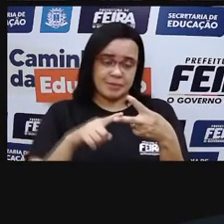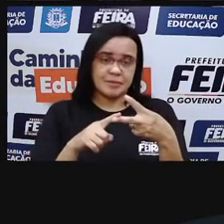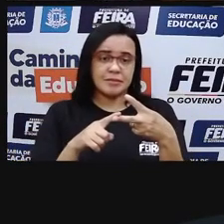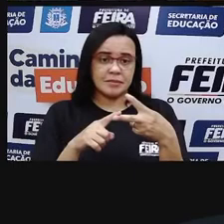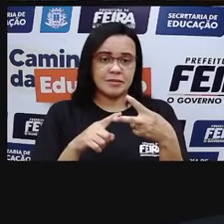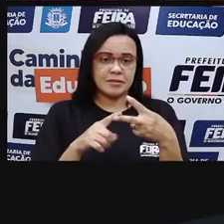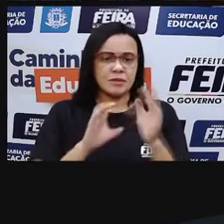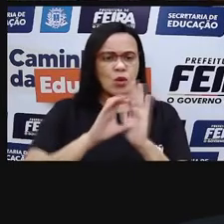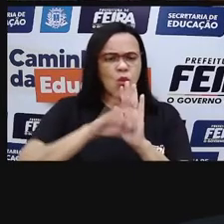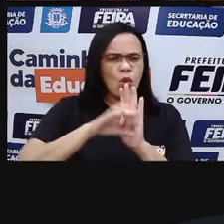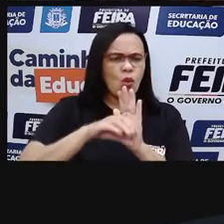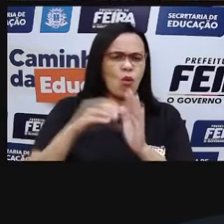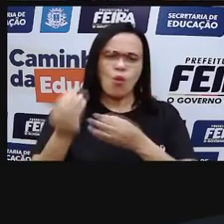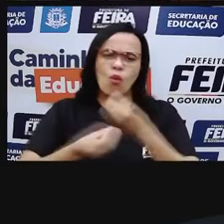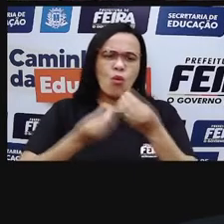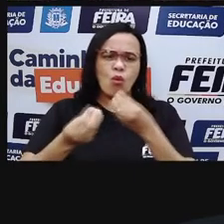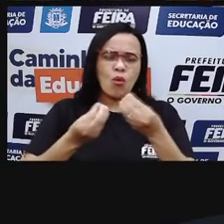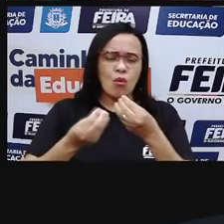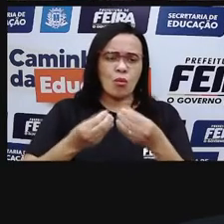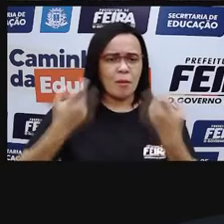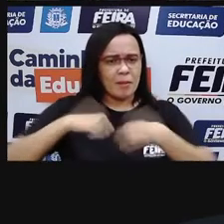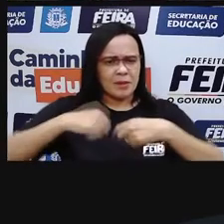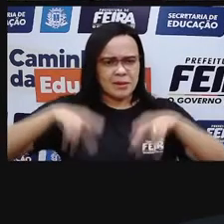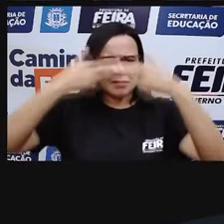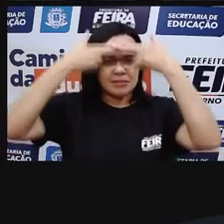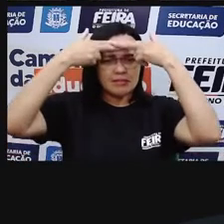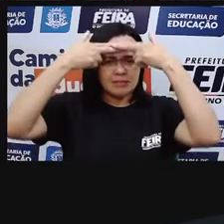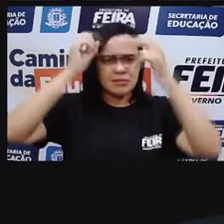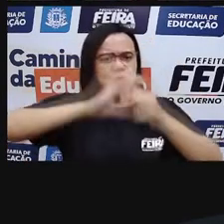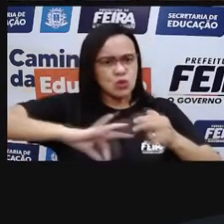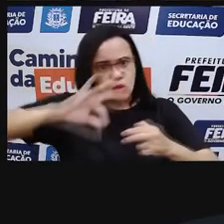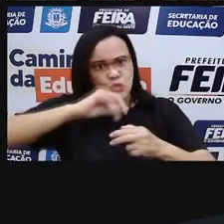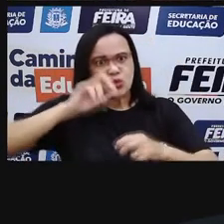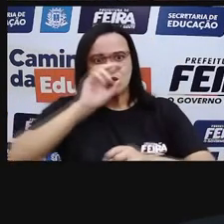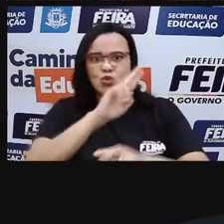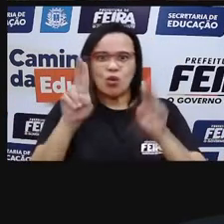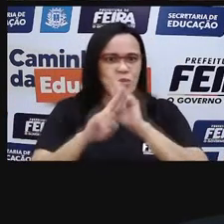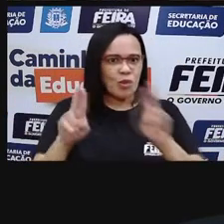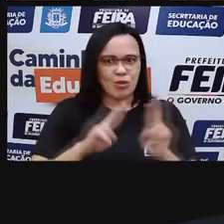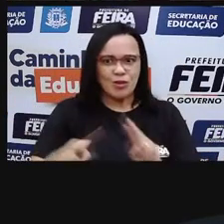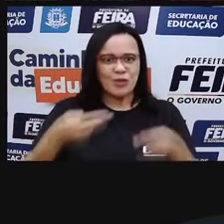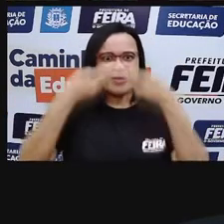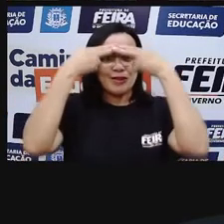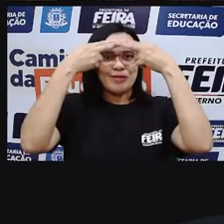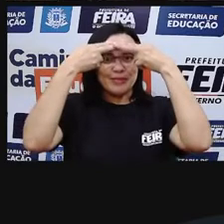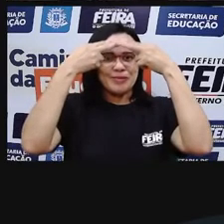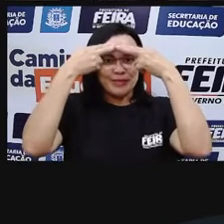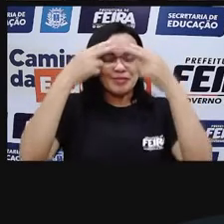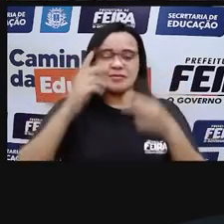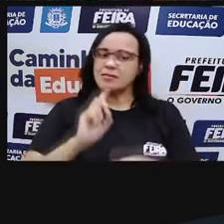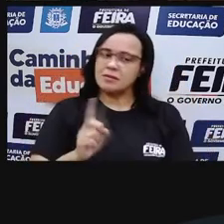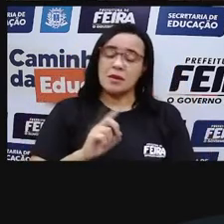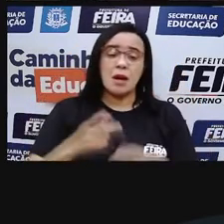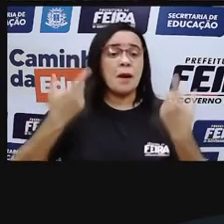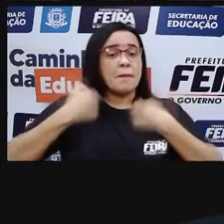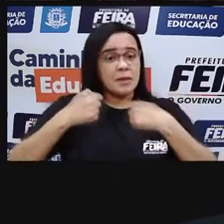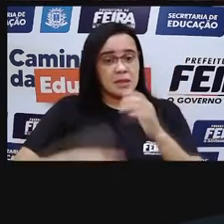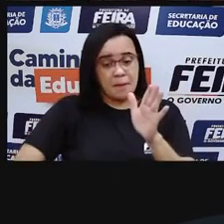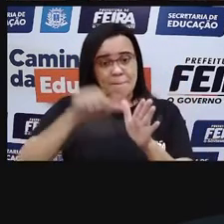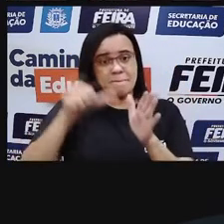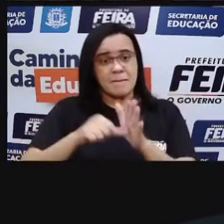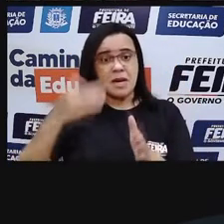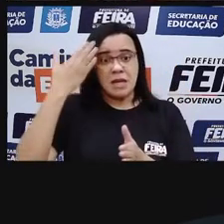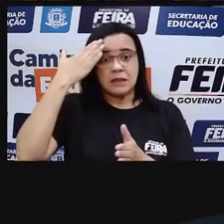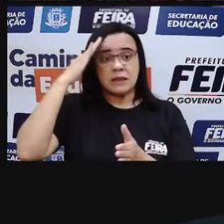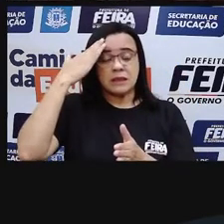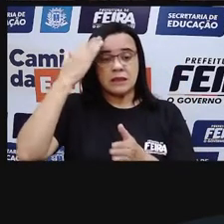esses conceitos todos, eu preciso gravar todos eles, saber o nome de tudo? Não. Você precisa aqui entender o que que é esse